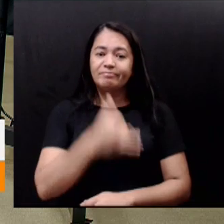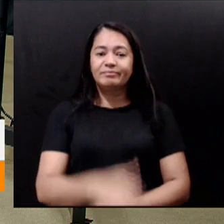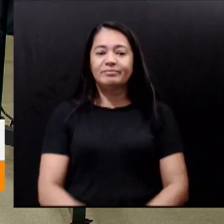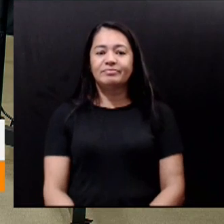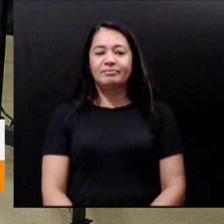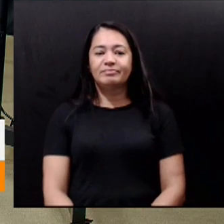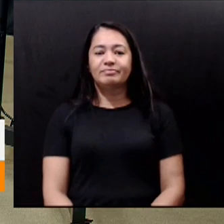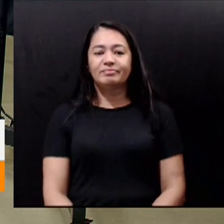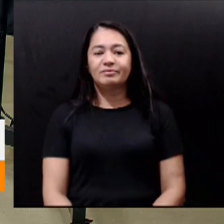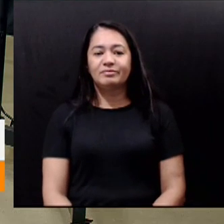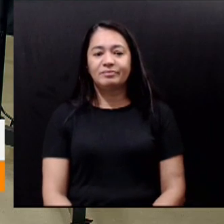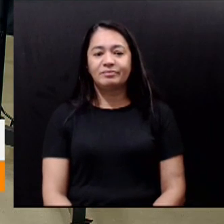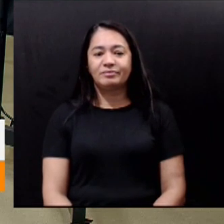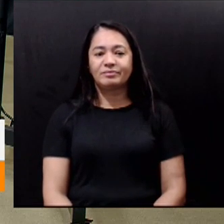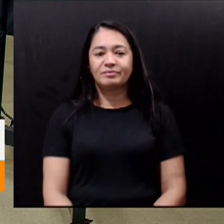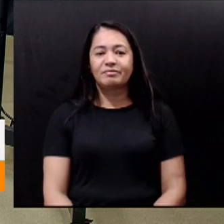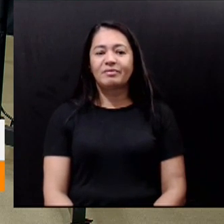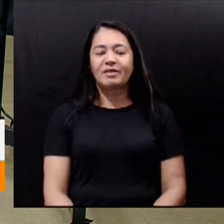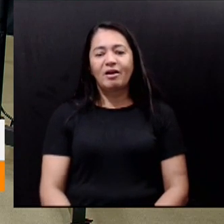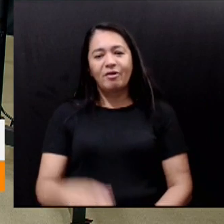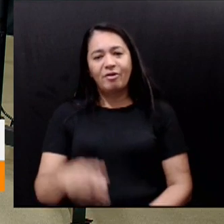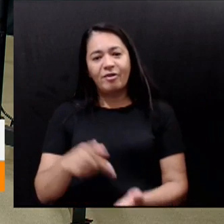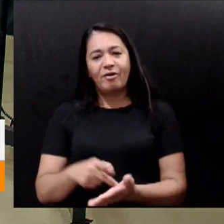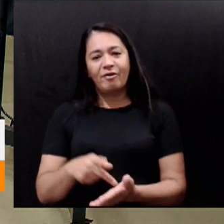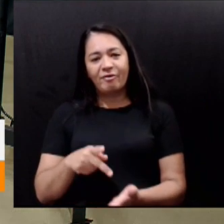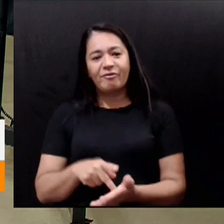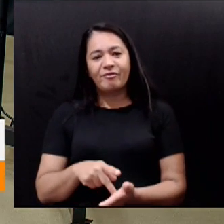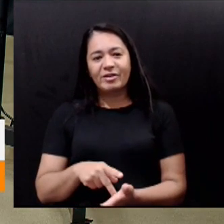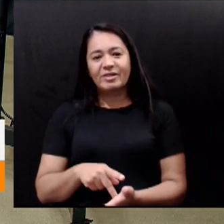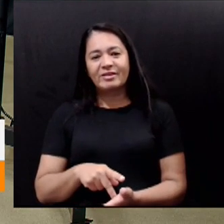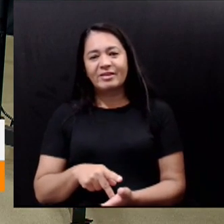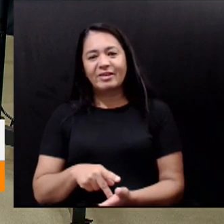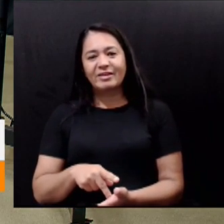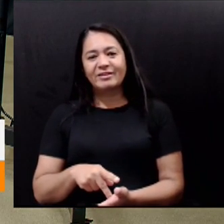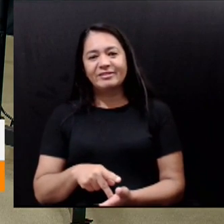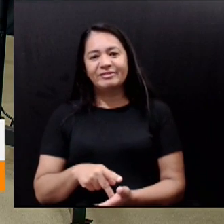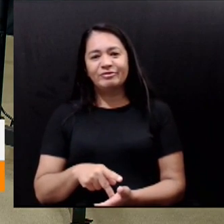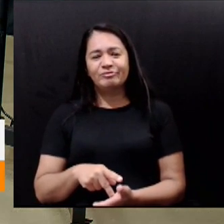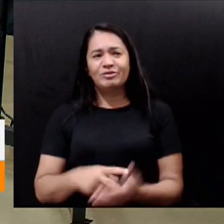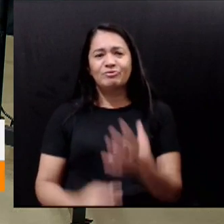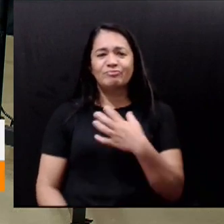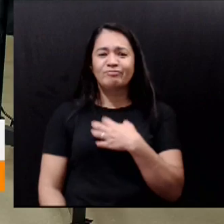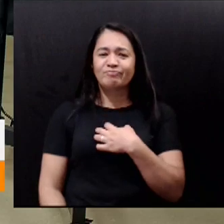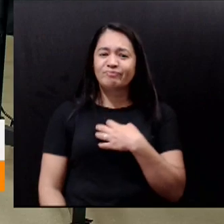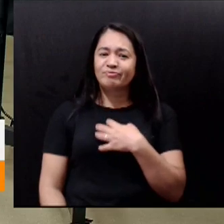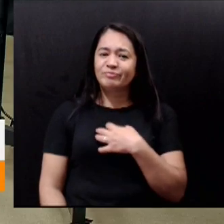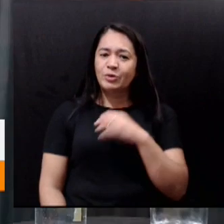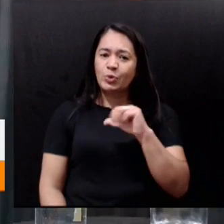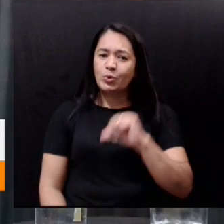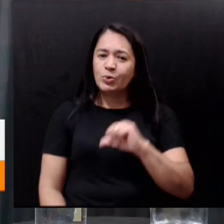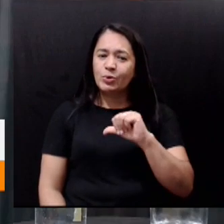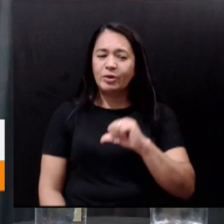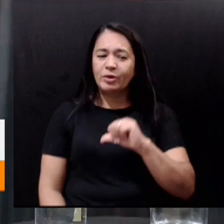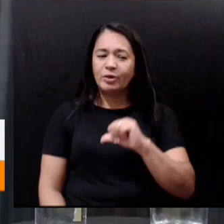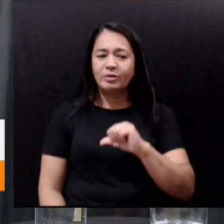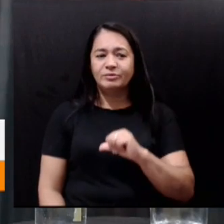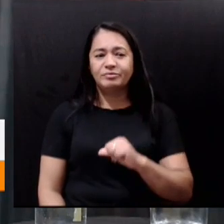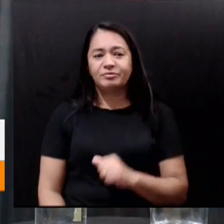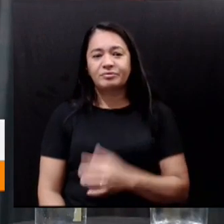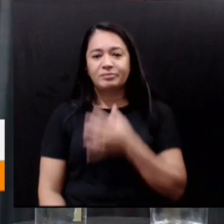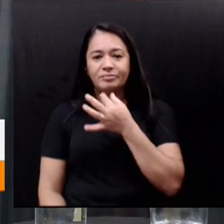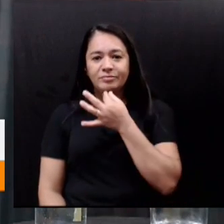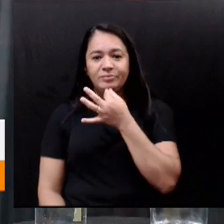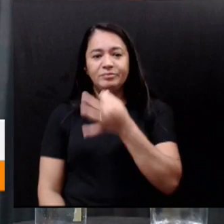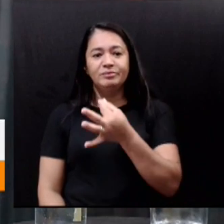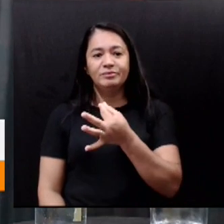é angustiante mesmo, não é? Sim, Dá uma sensação ruim, não dá, Luísa? Muito. É isso que eu ia comentar agora. Eu acho que foi muito